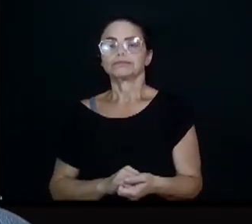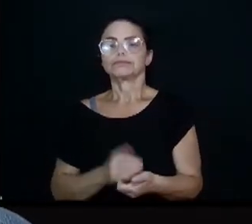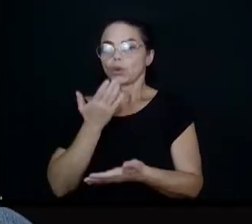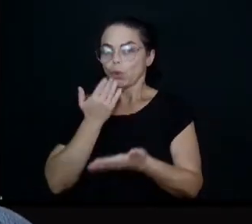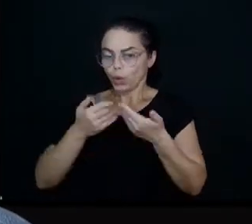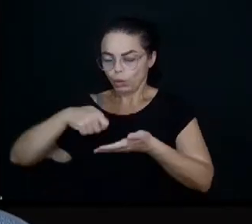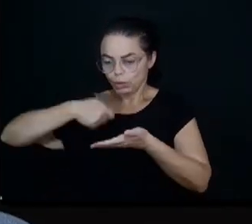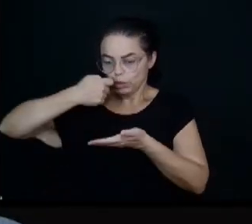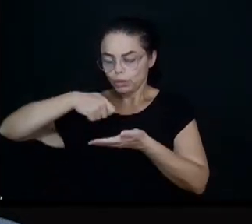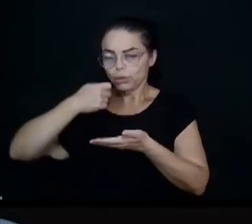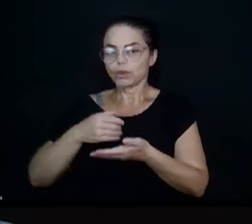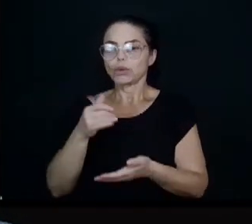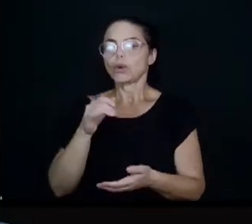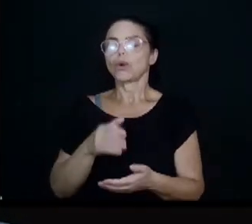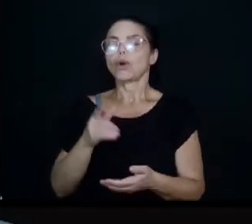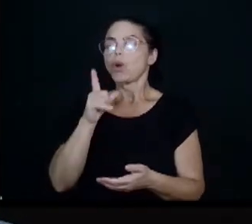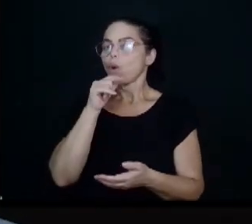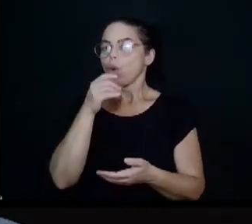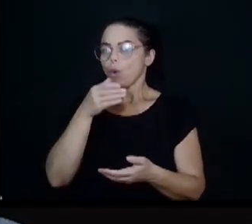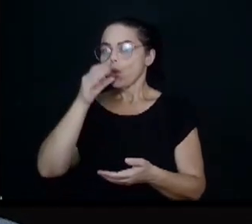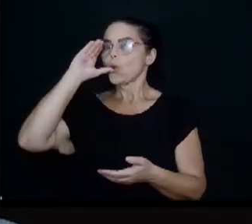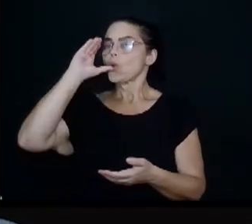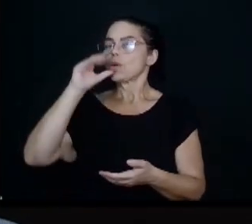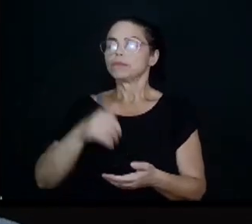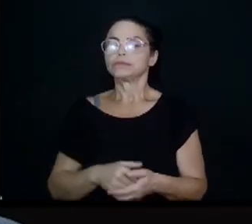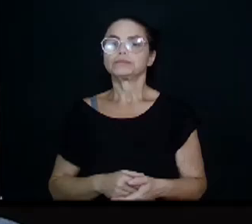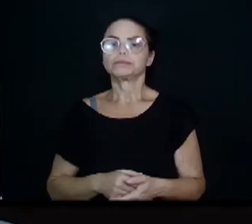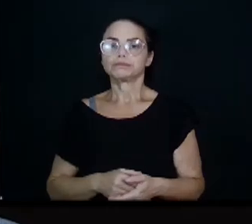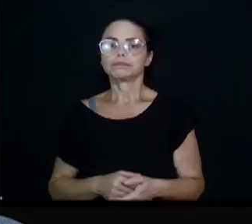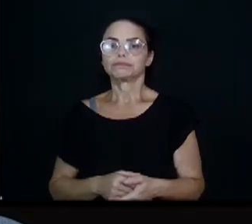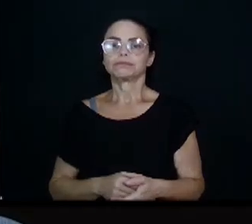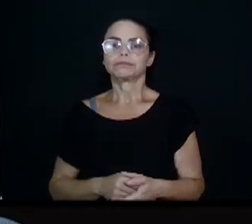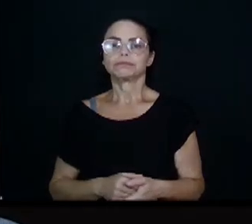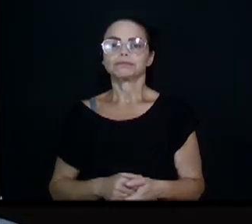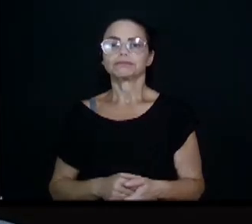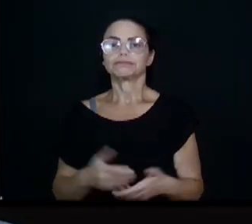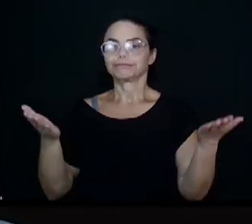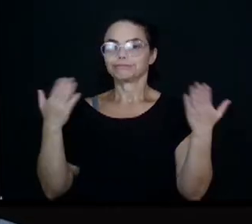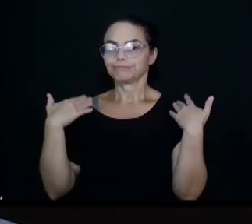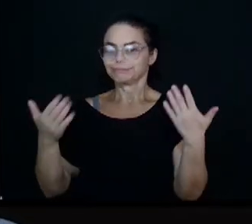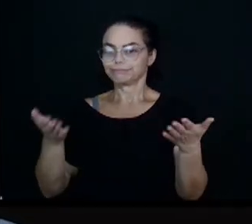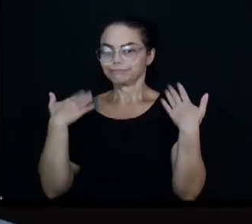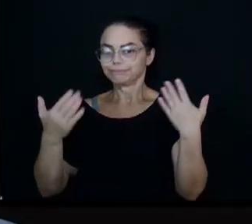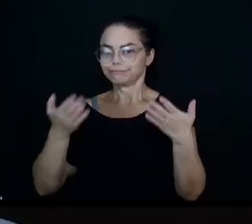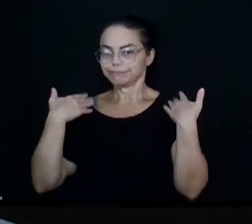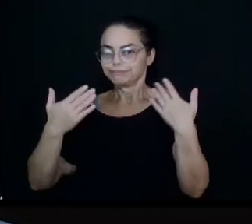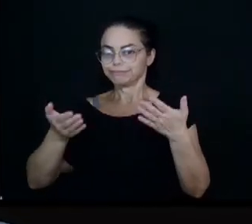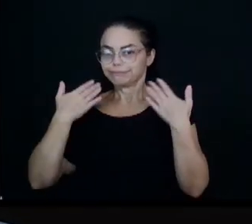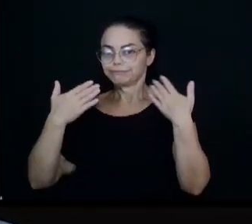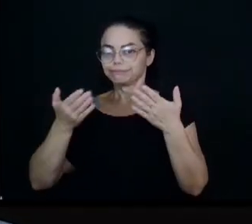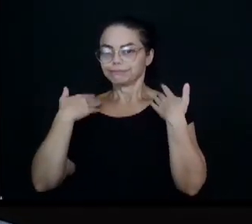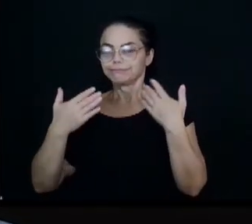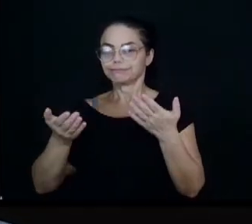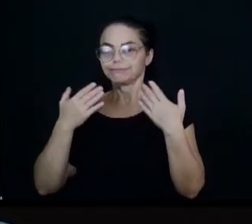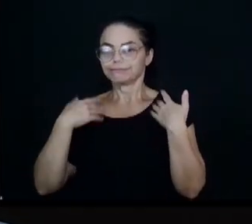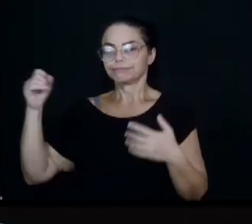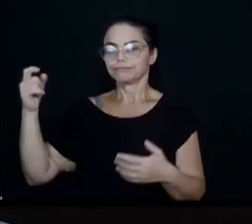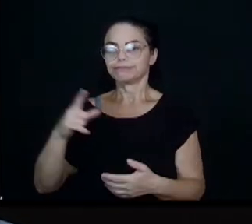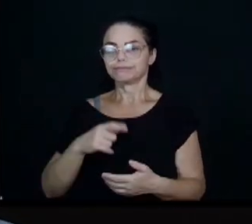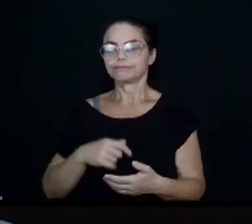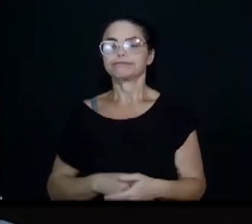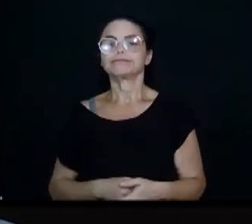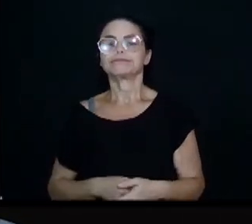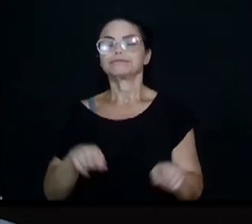importante porque também, a gente está, né? Verão. Verãozão, né? Verão. Começo de ano, aqui pro Brasil, verãozão. E o Marcos, e também, né,